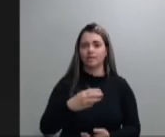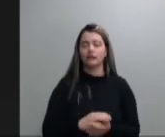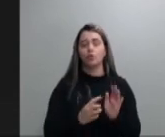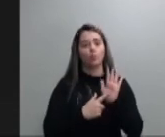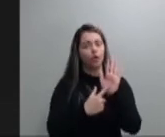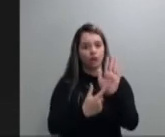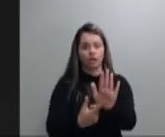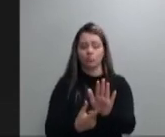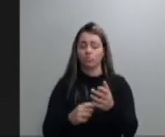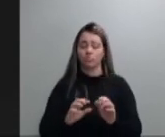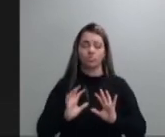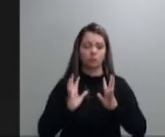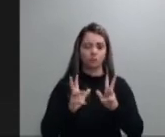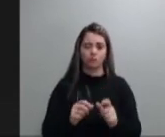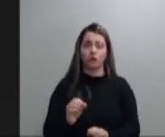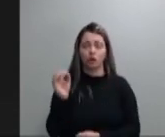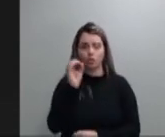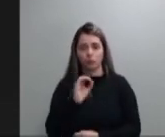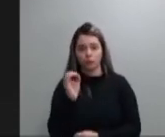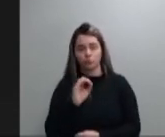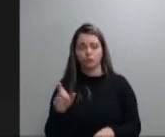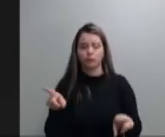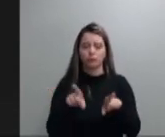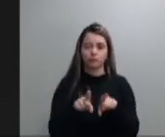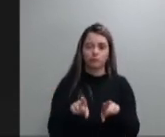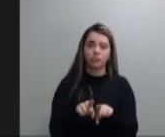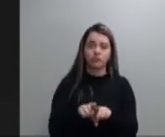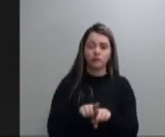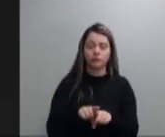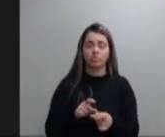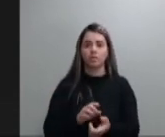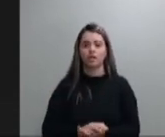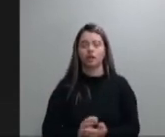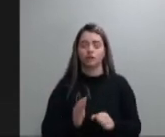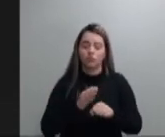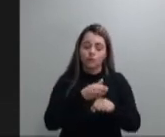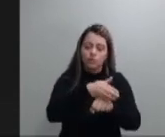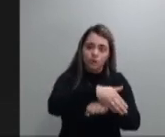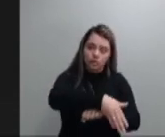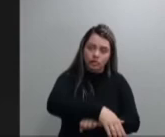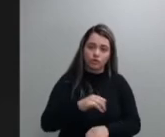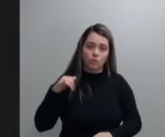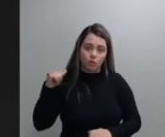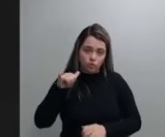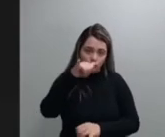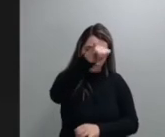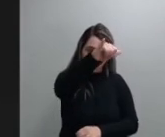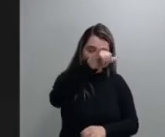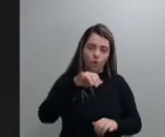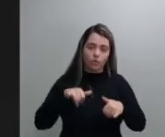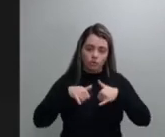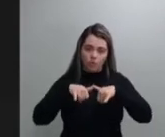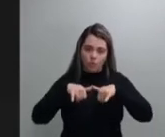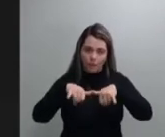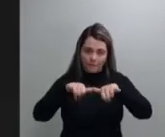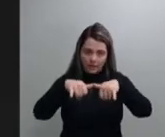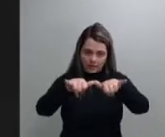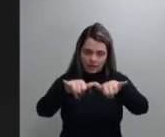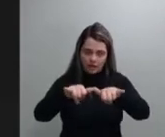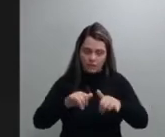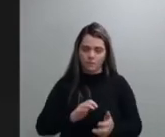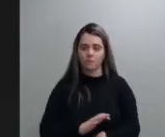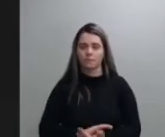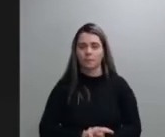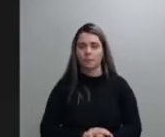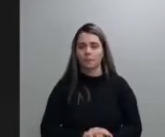eu estou impondo a inversão dos ônus sucumbenciais para o fim de condenar a recorrida a arcar com as custas processuais e o pagamento dos